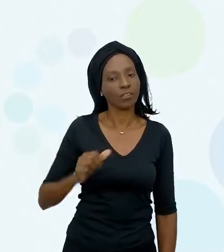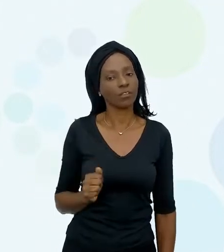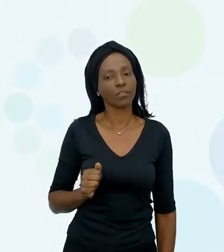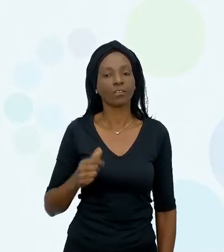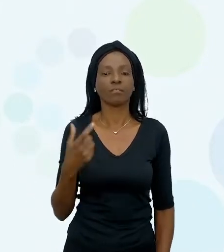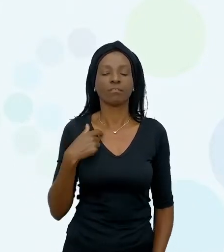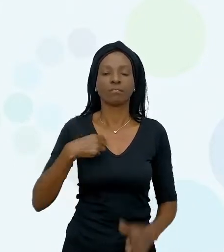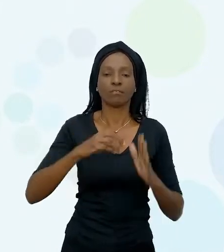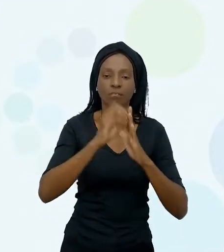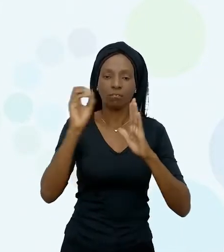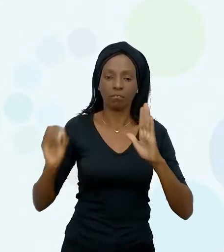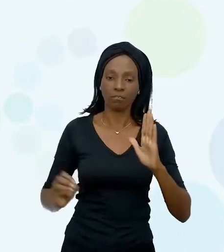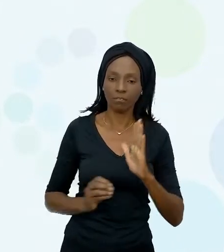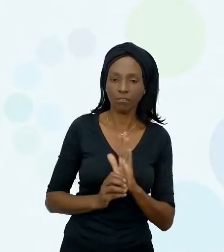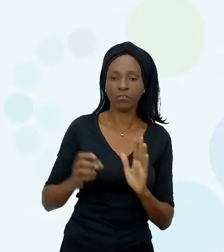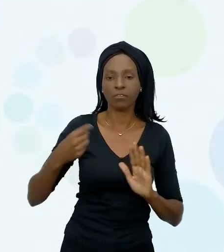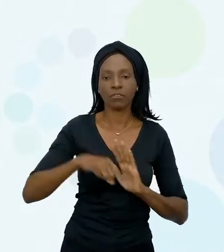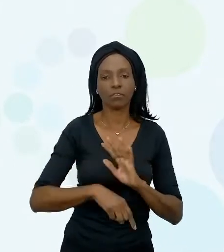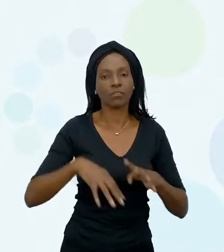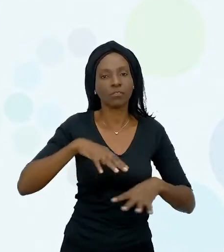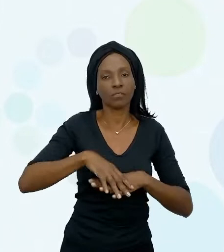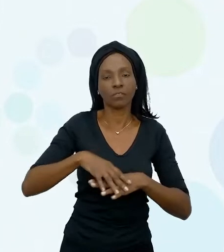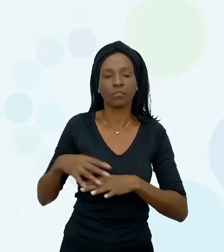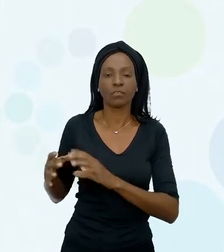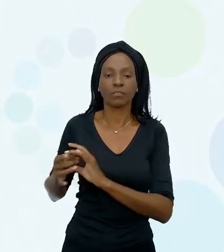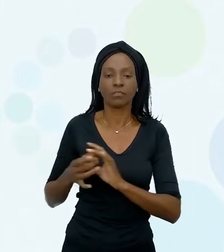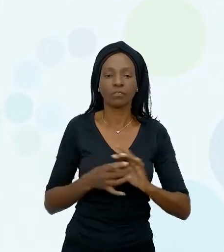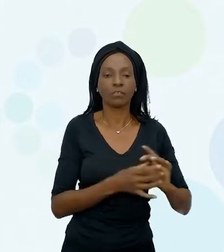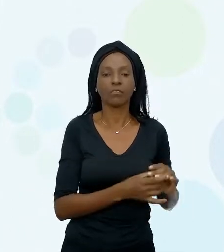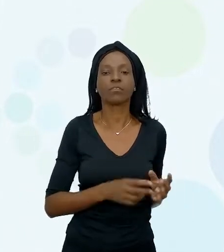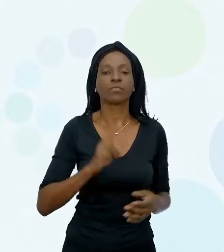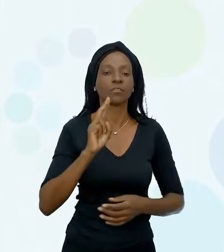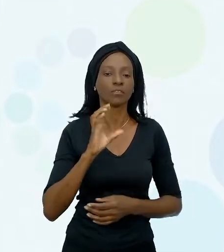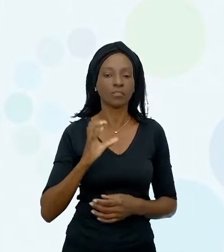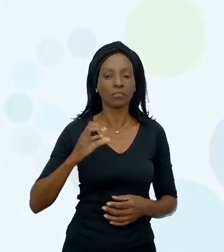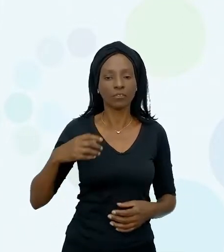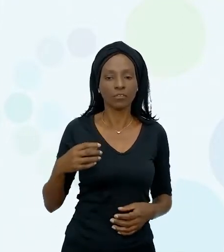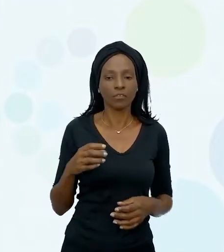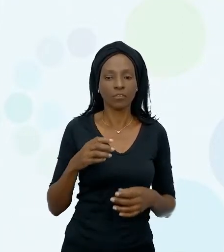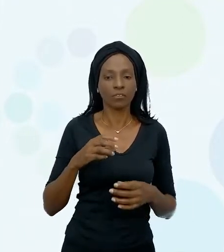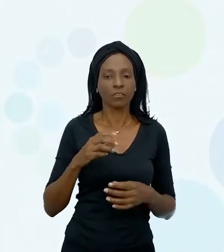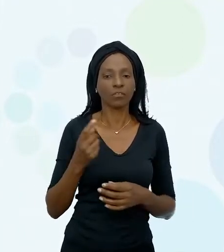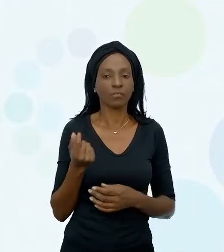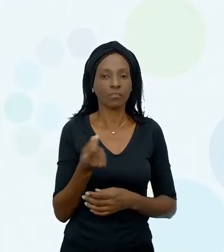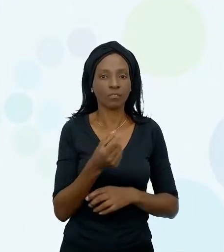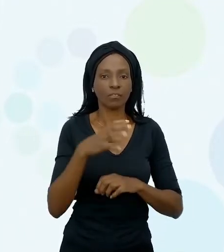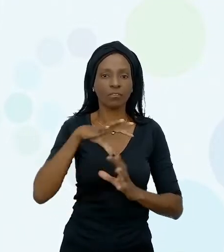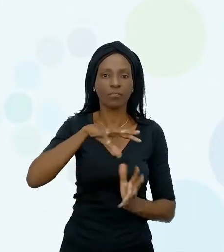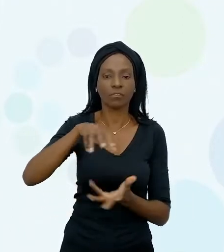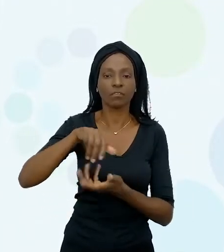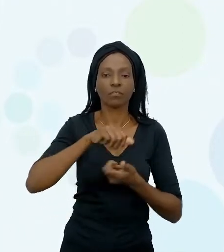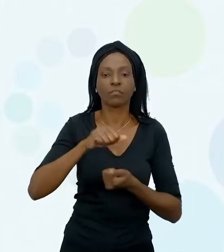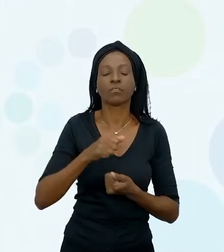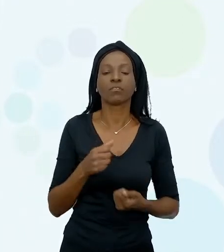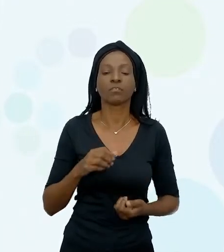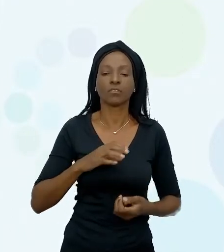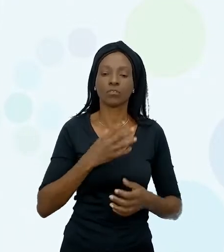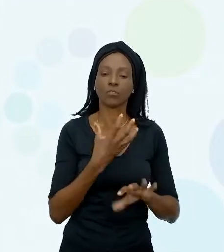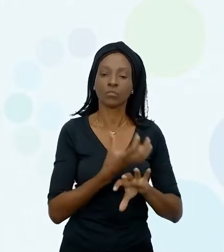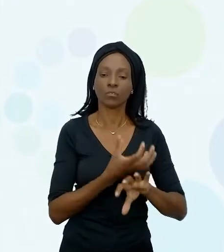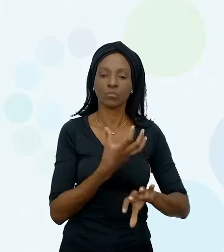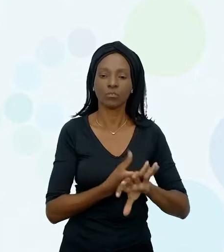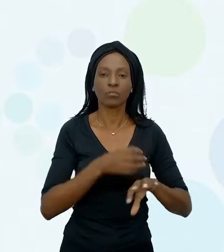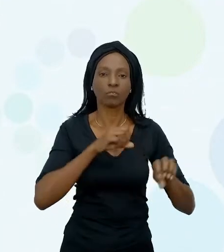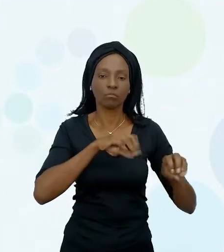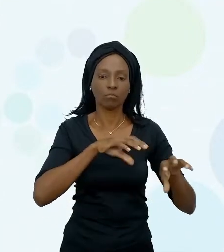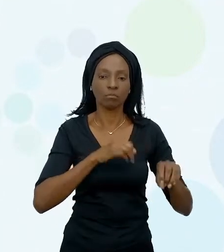sou do Aprofundamento Matemática Conectada e a nossa unidade curricular é a Educação Financeira Sustentável e o nosso componente é a